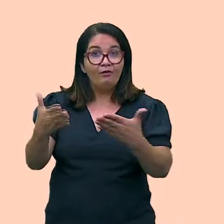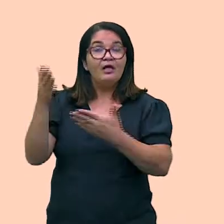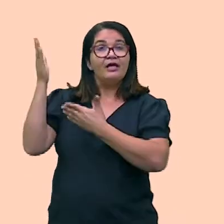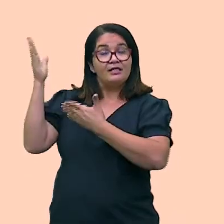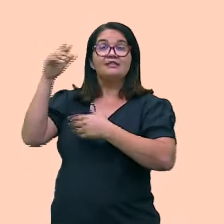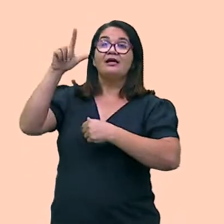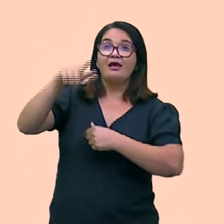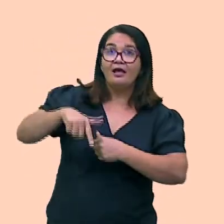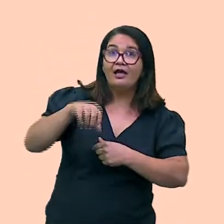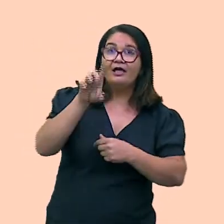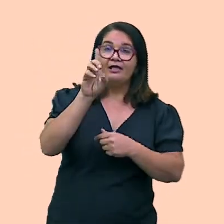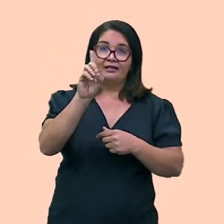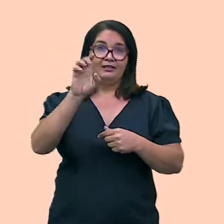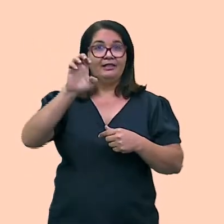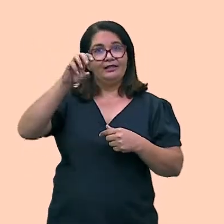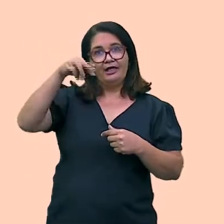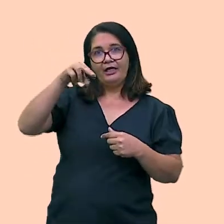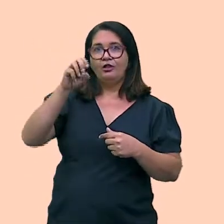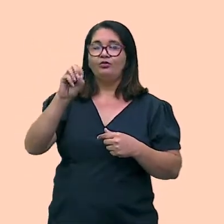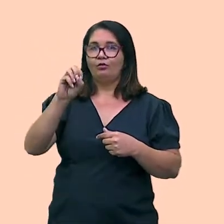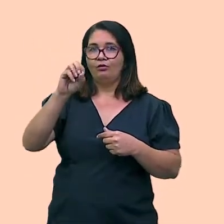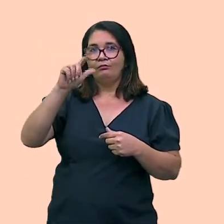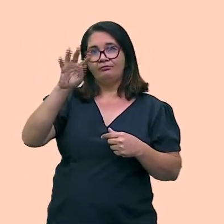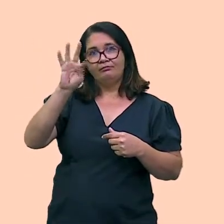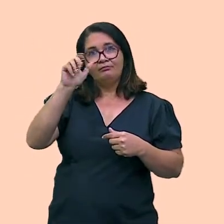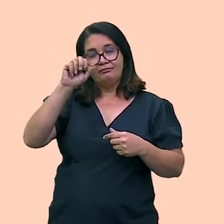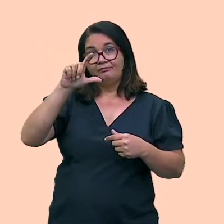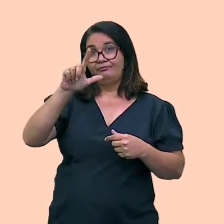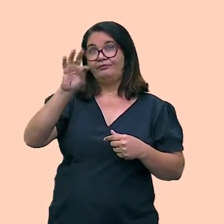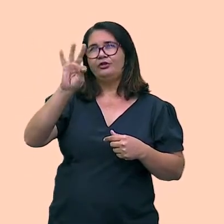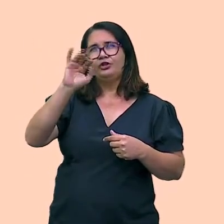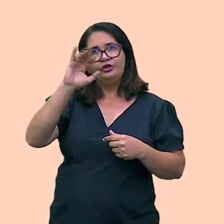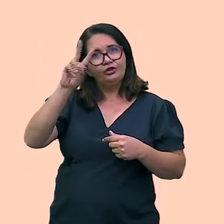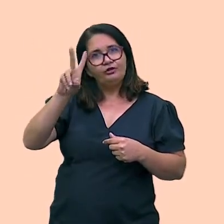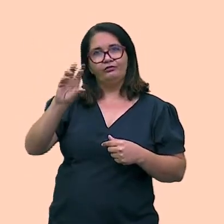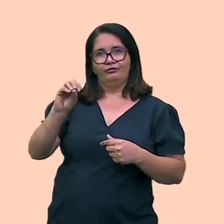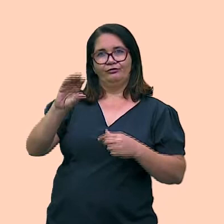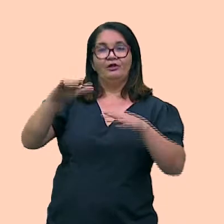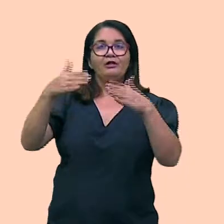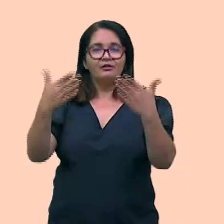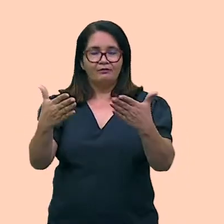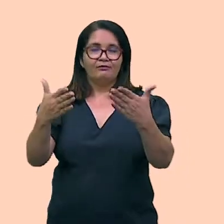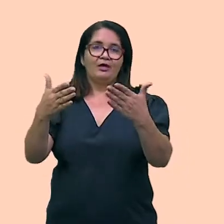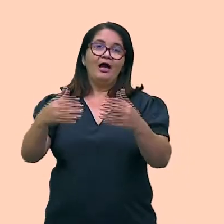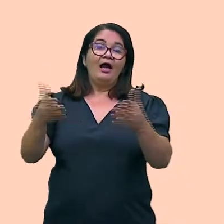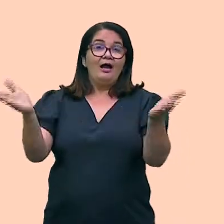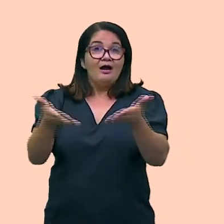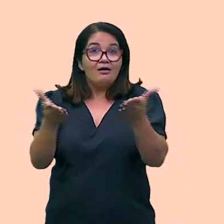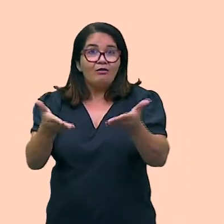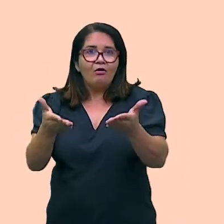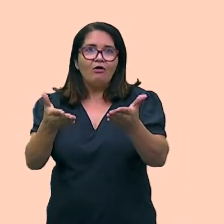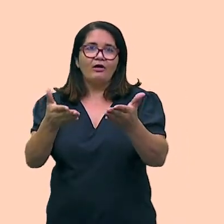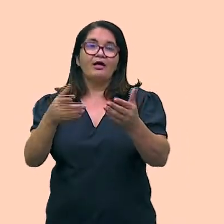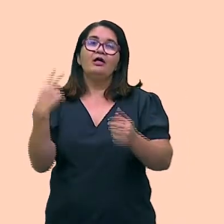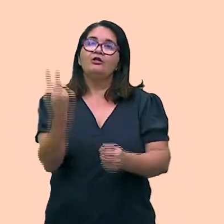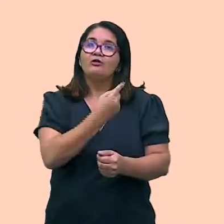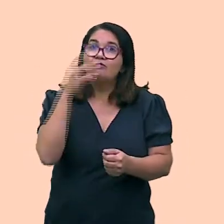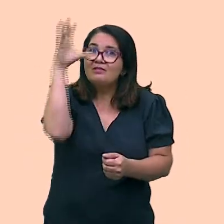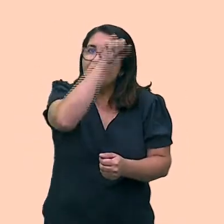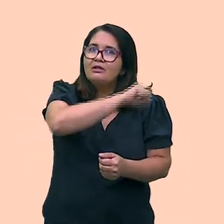hoje não falarei de todas as figuras de linguagens, mas tratarei as principais